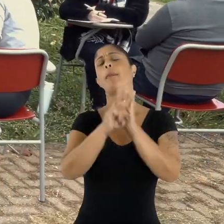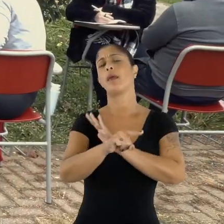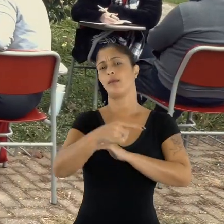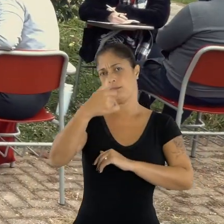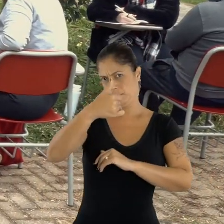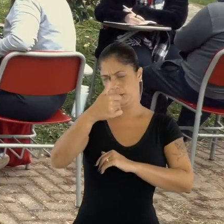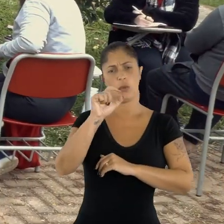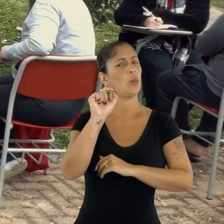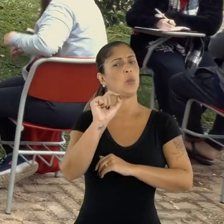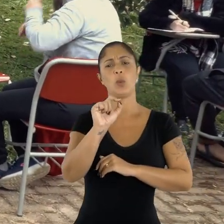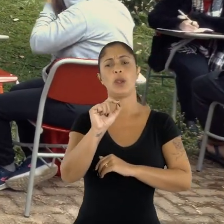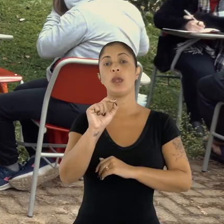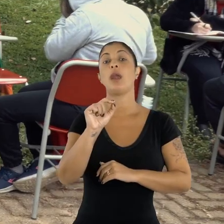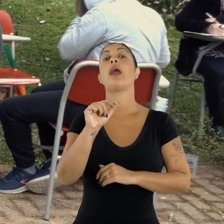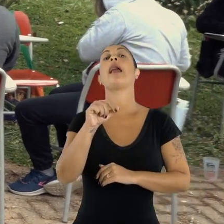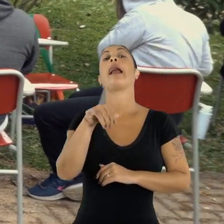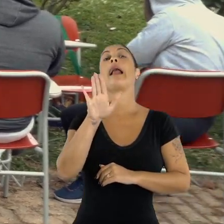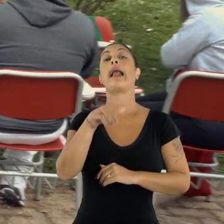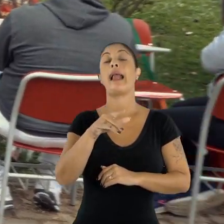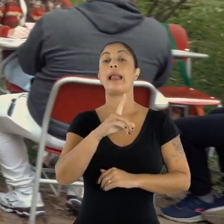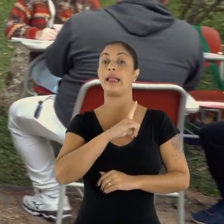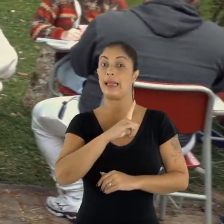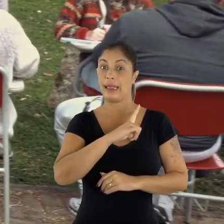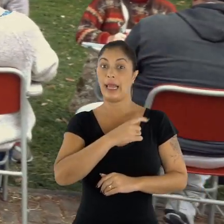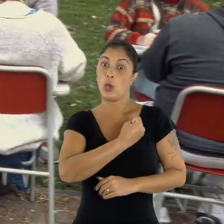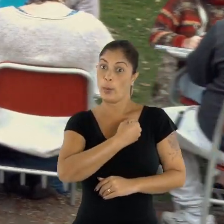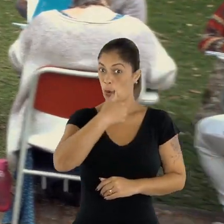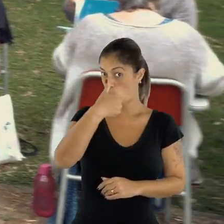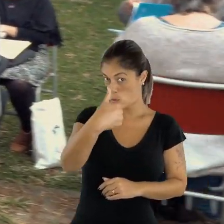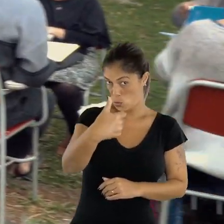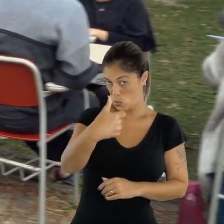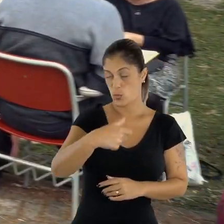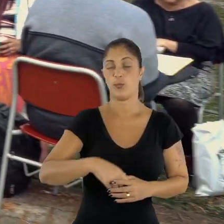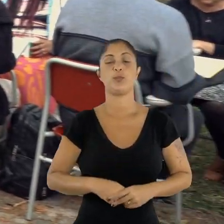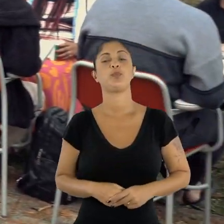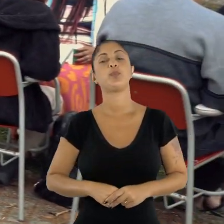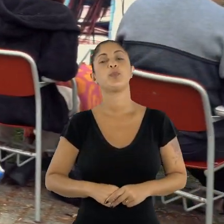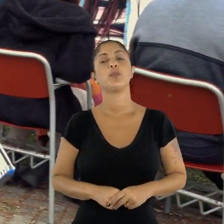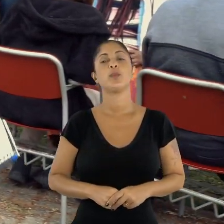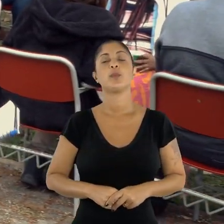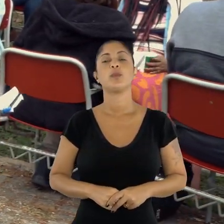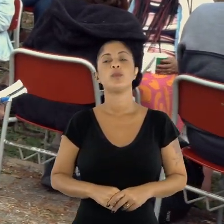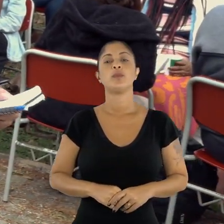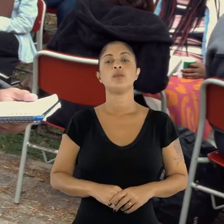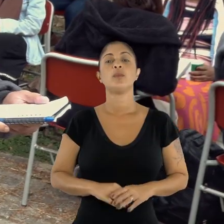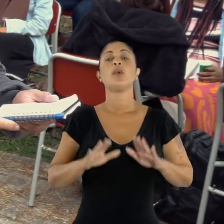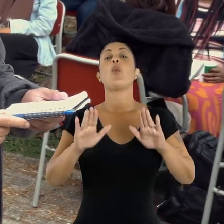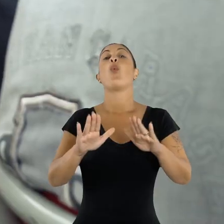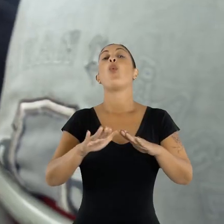A pergunta número 1 é só para quem tem o número 1. Para mais ninguém. Só para quem tem o número